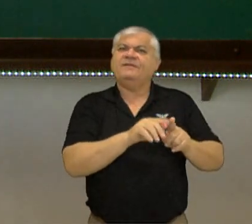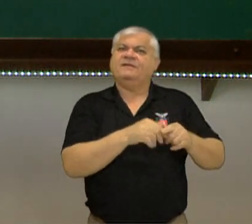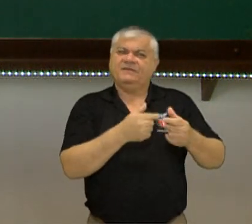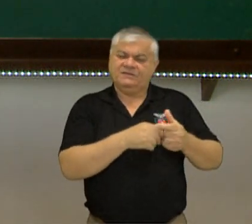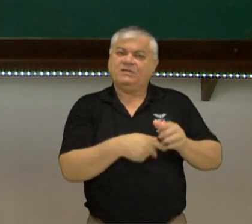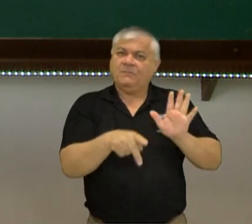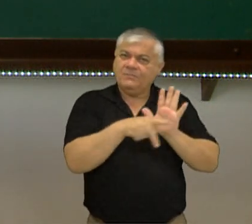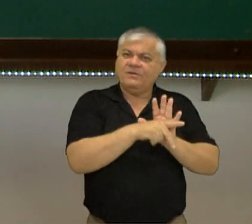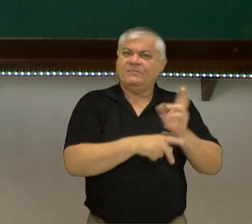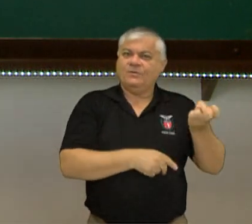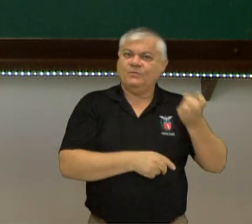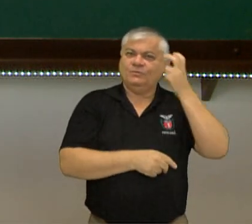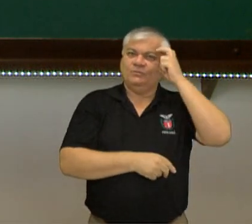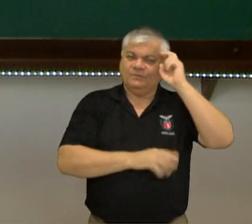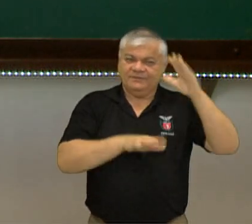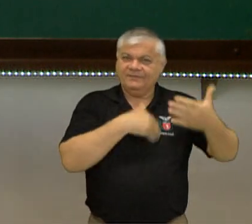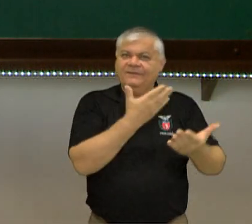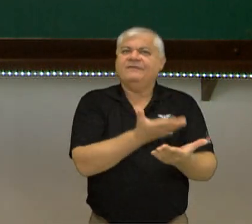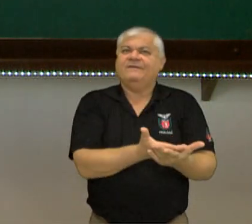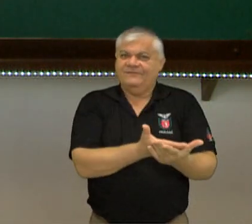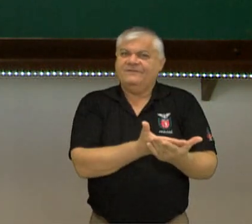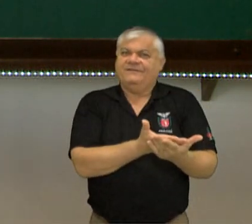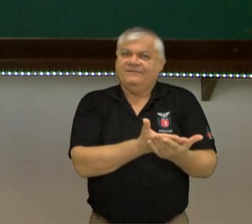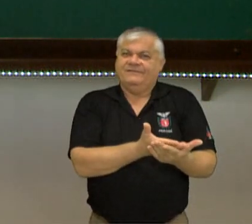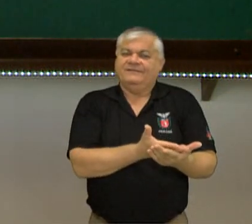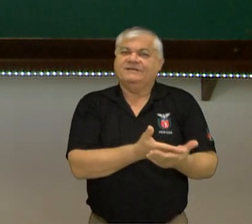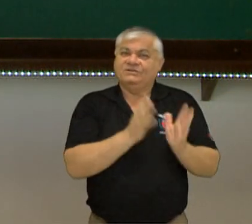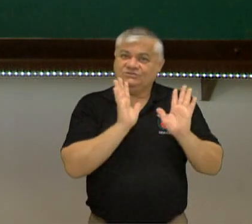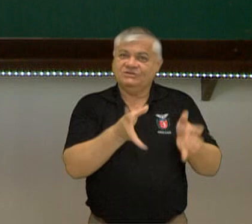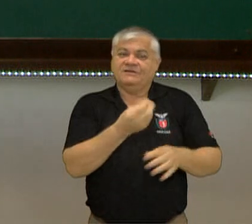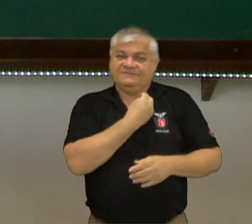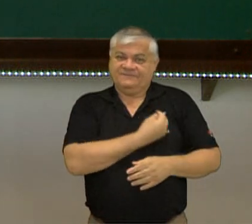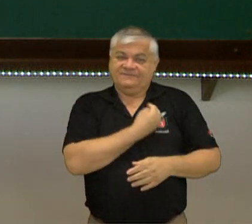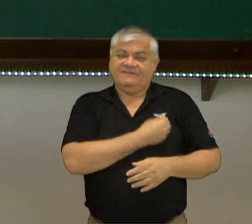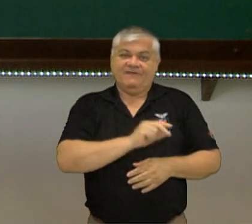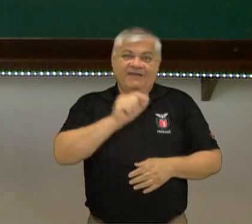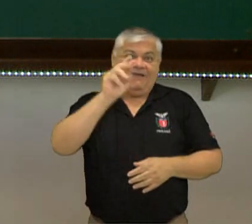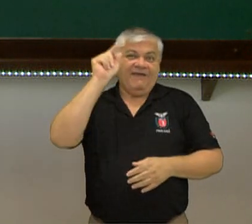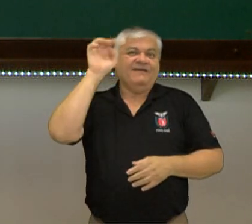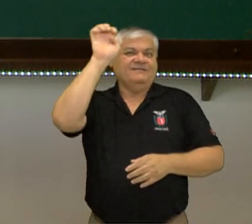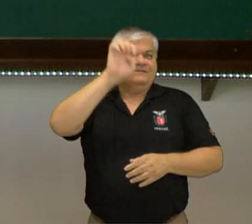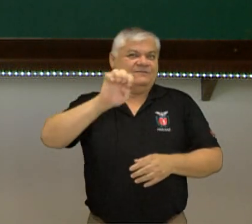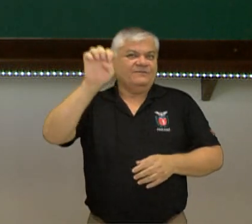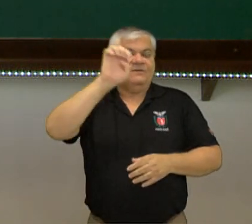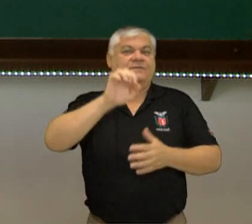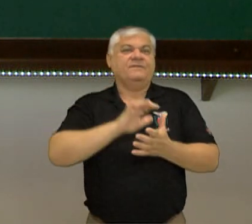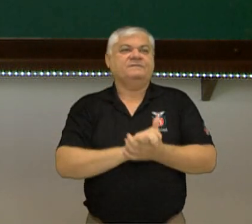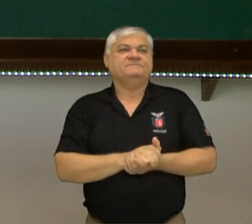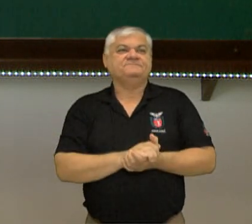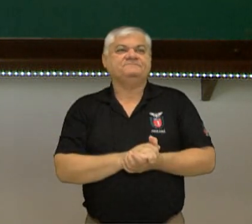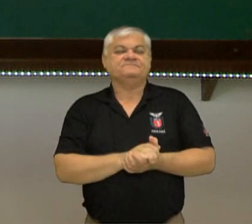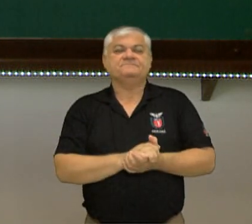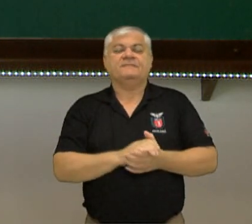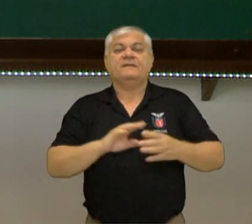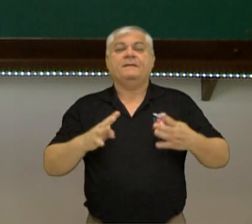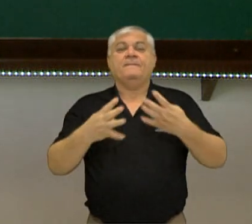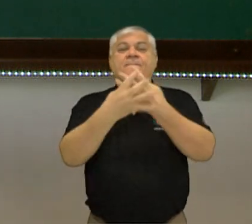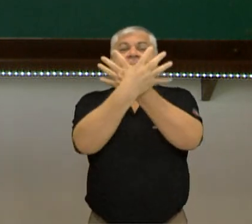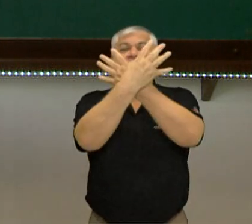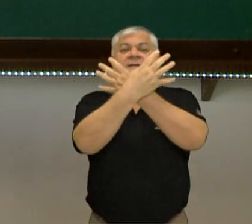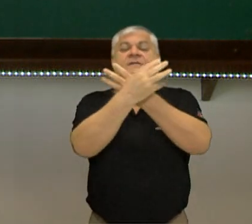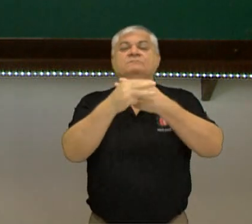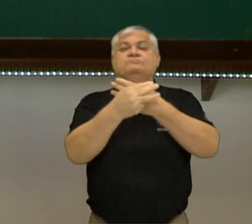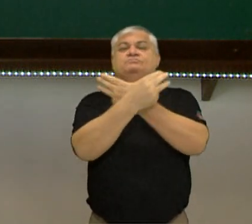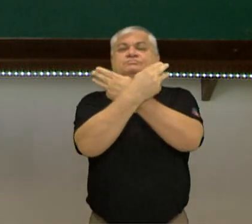nossa cultura até os dias de hoje, essas culturas que existiam na América antes da chegada dos europeus. Maias, astecas e incas,